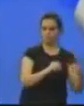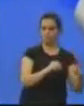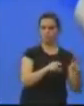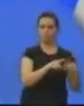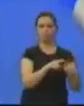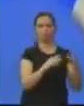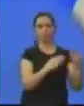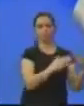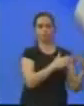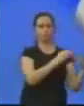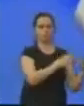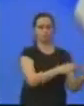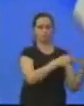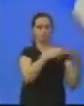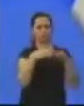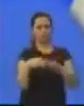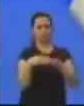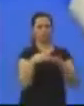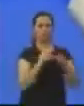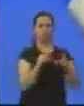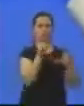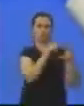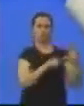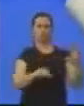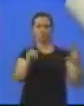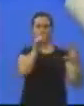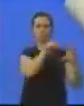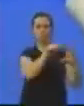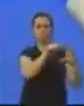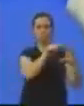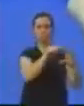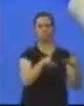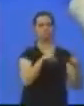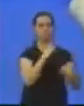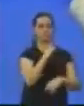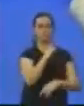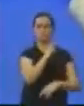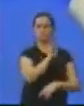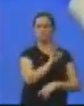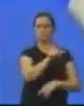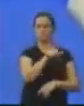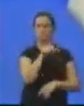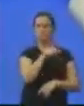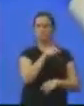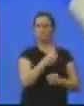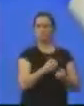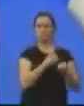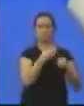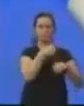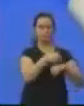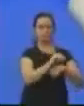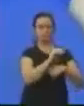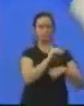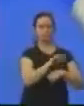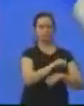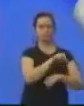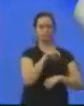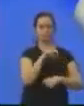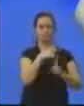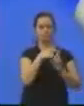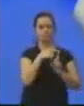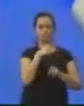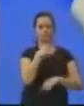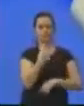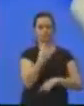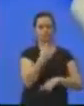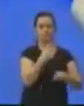de vizinhança, no entorno do ponto. Então, vamos lá. Eu tenho f de x dado por x mais 1,